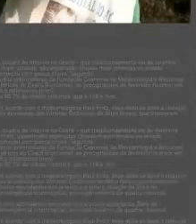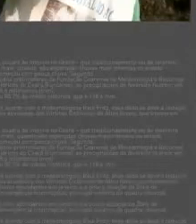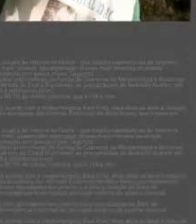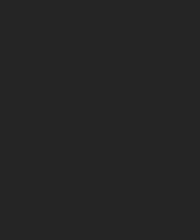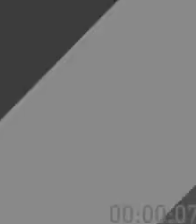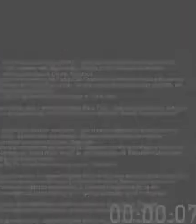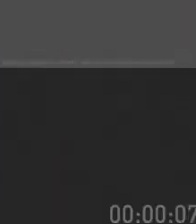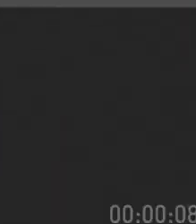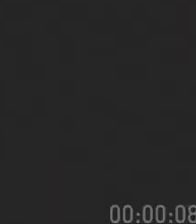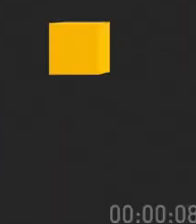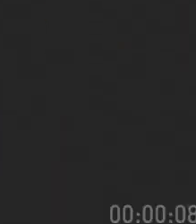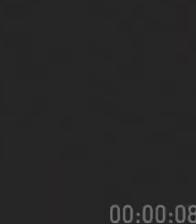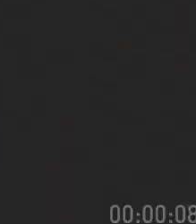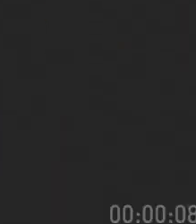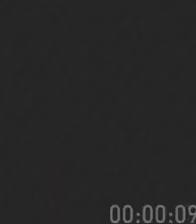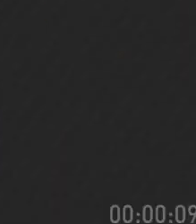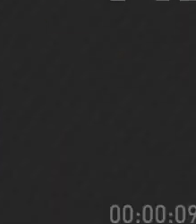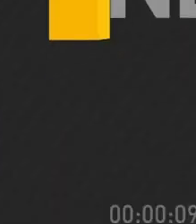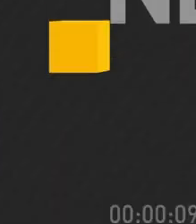ae